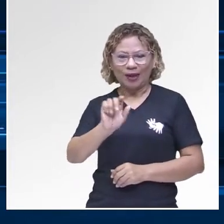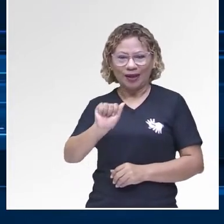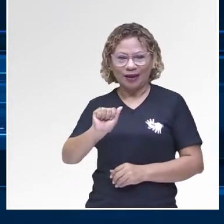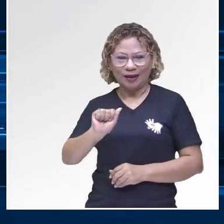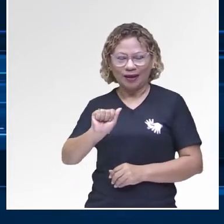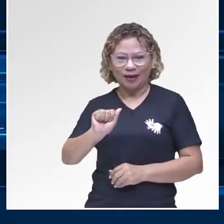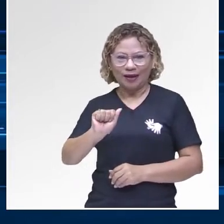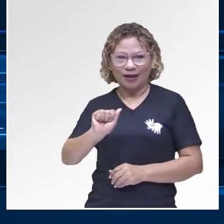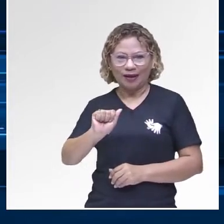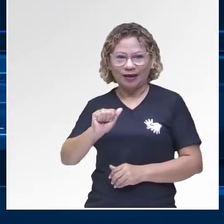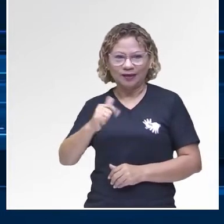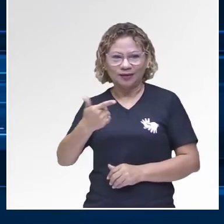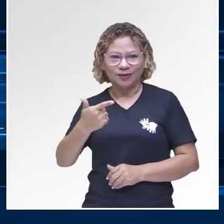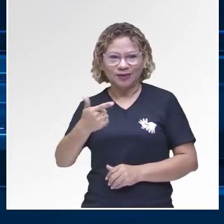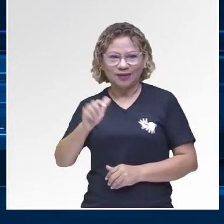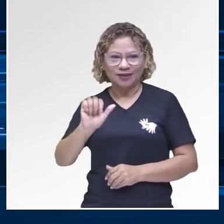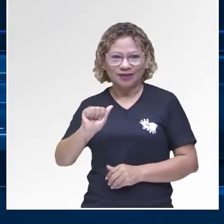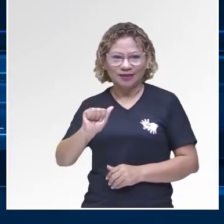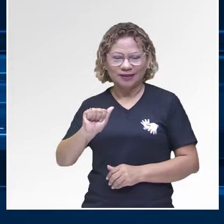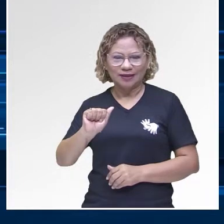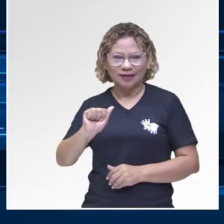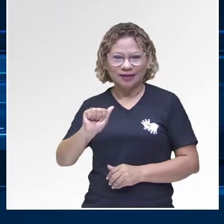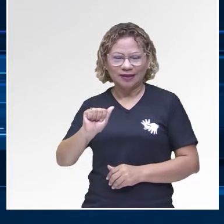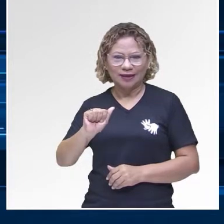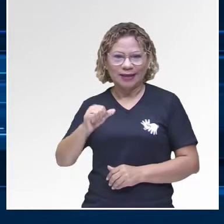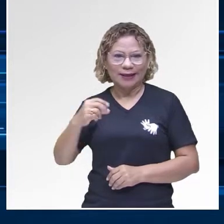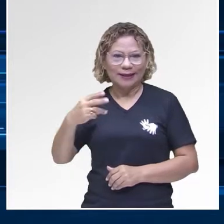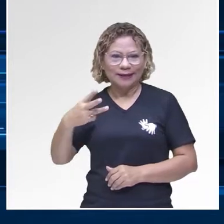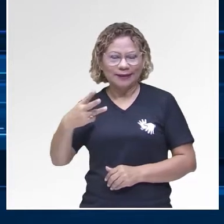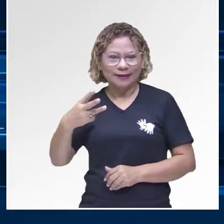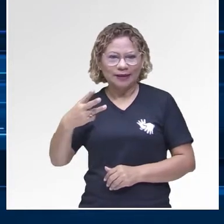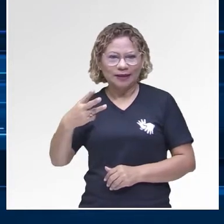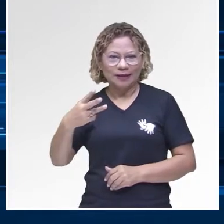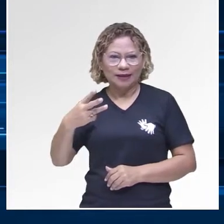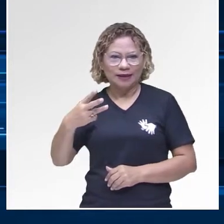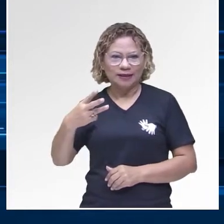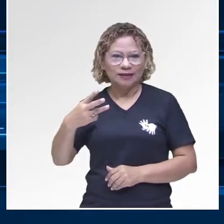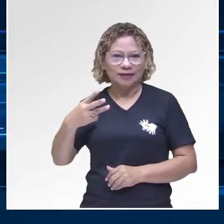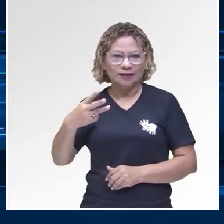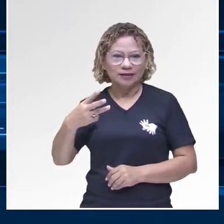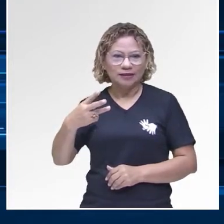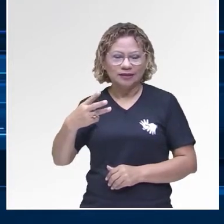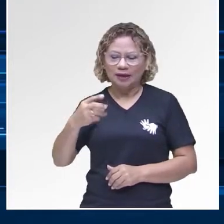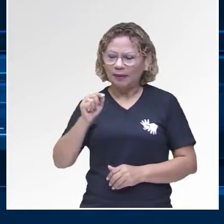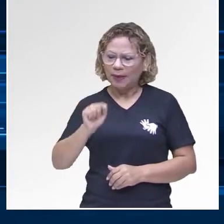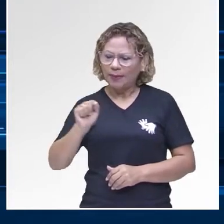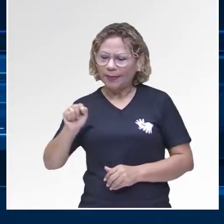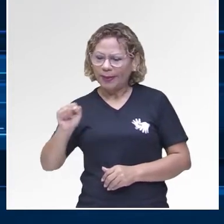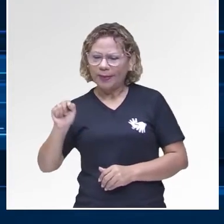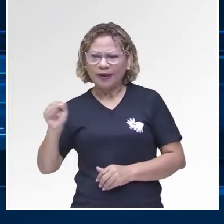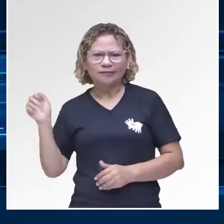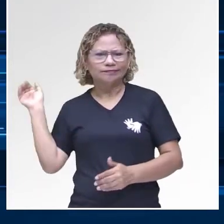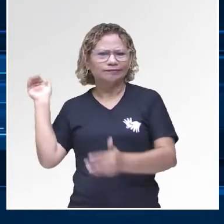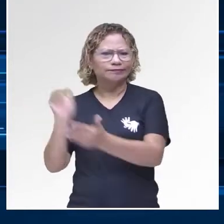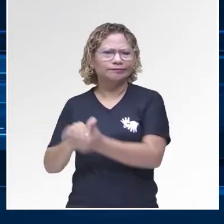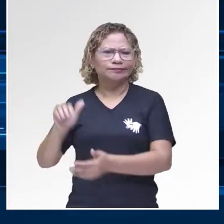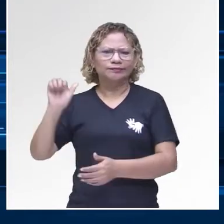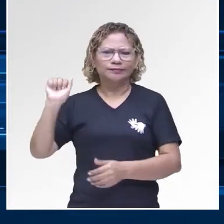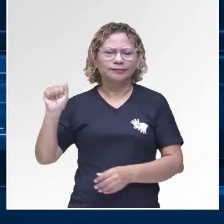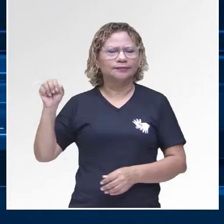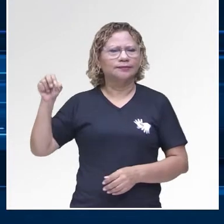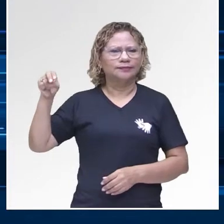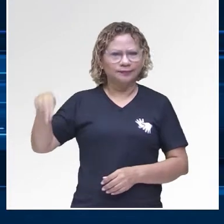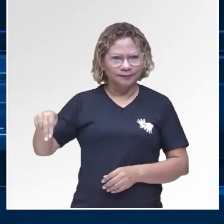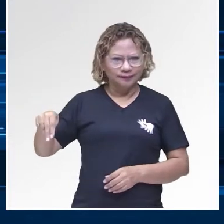dois termos consecutivos, né, e subtrair o posterior do anterior, ou seja, A2 menos